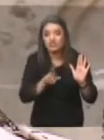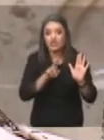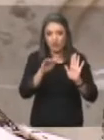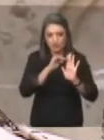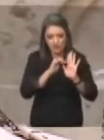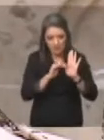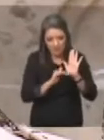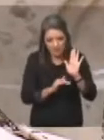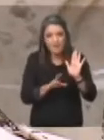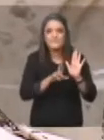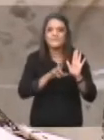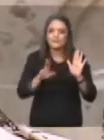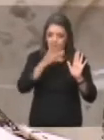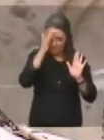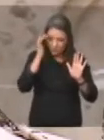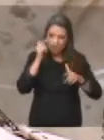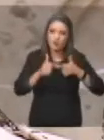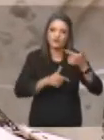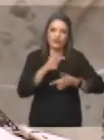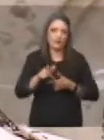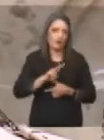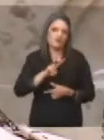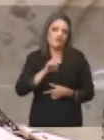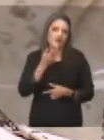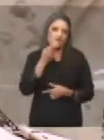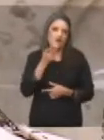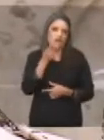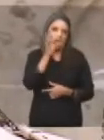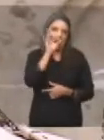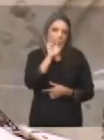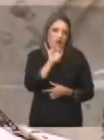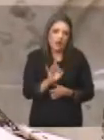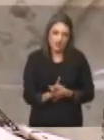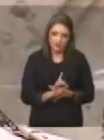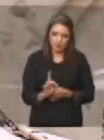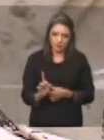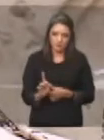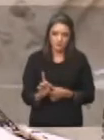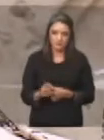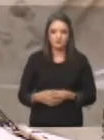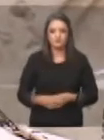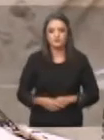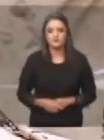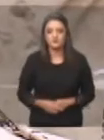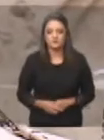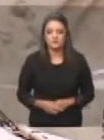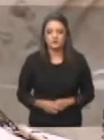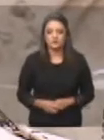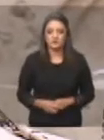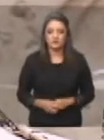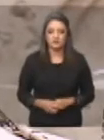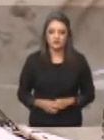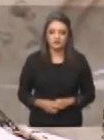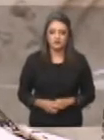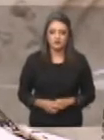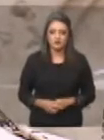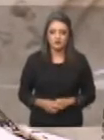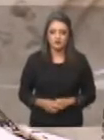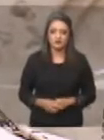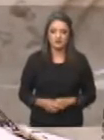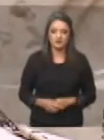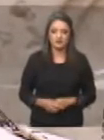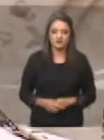que trabalharam e está constatado, veio a relação dos nomes pela Câmara de Deputados. Então, não